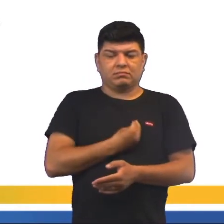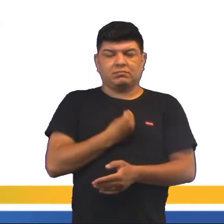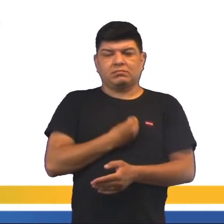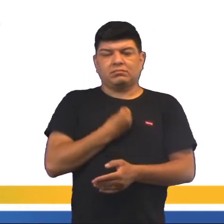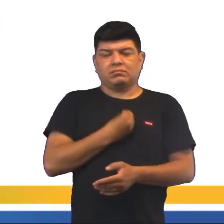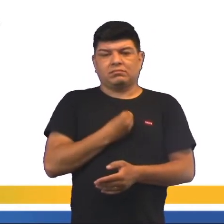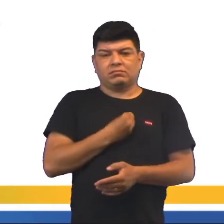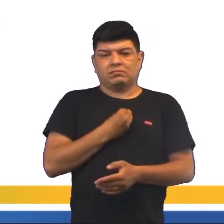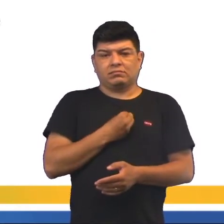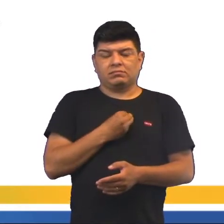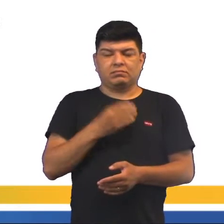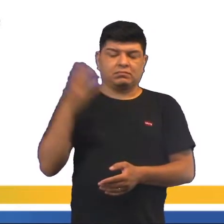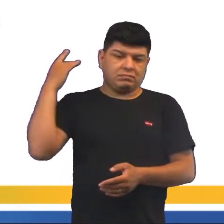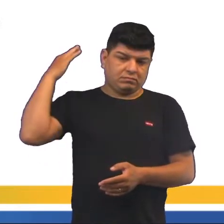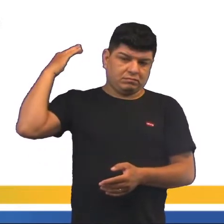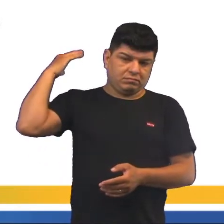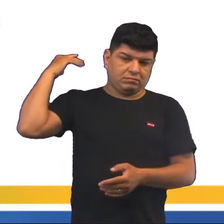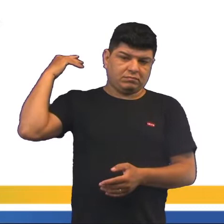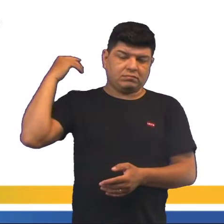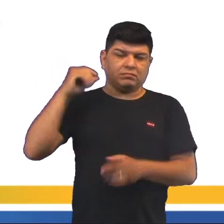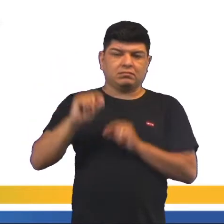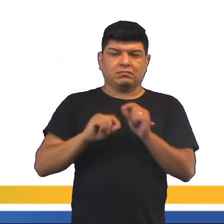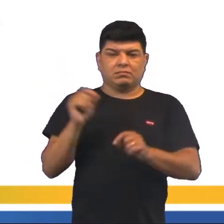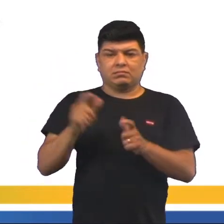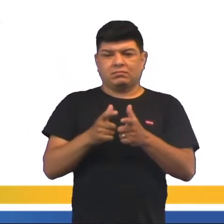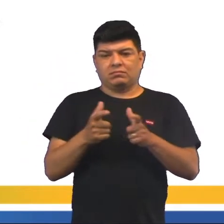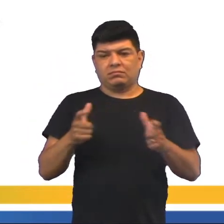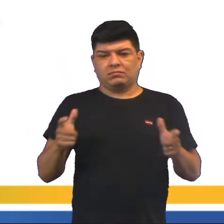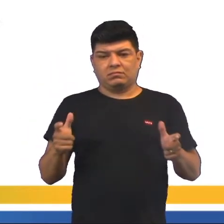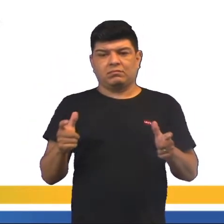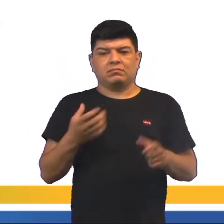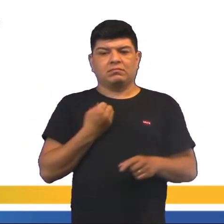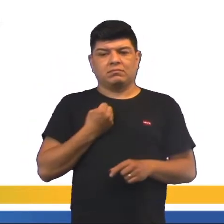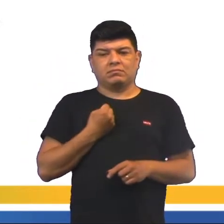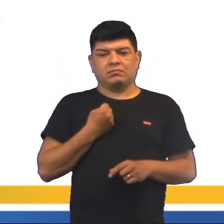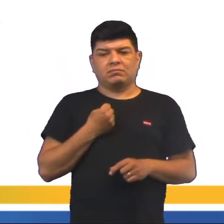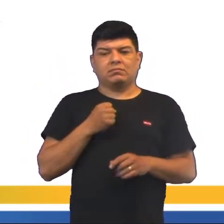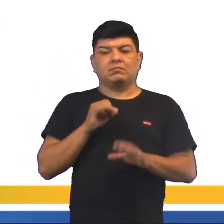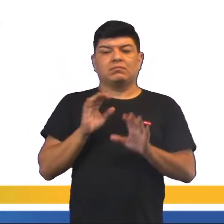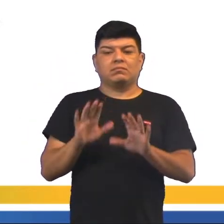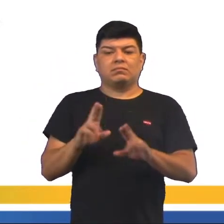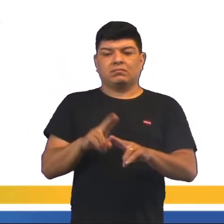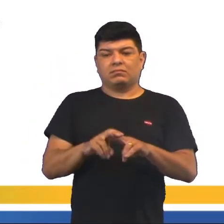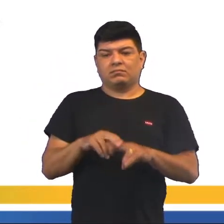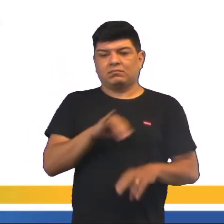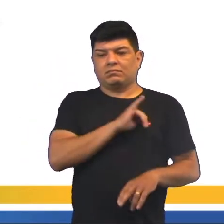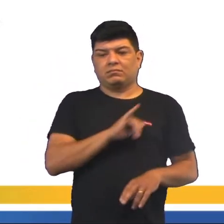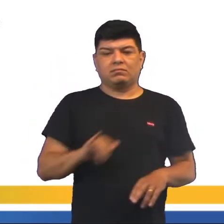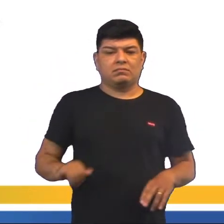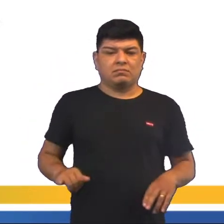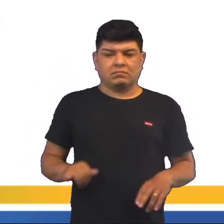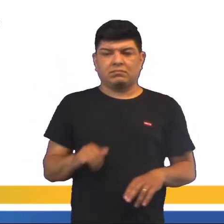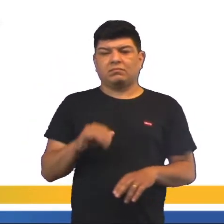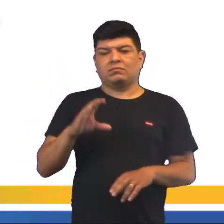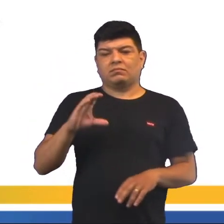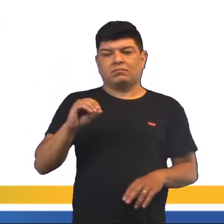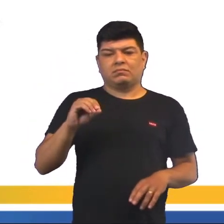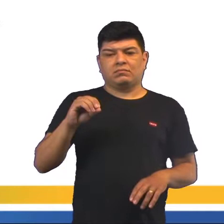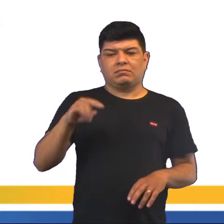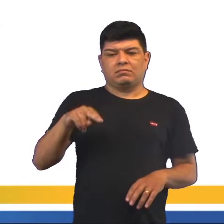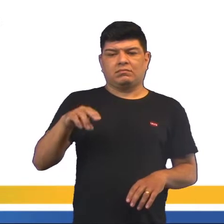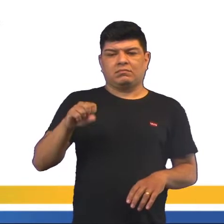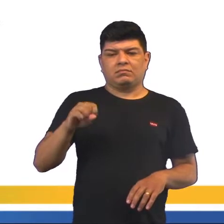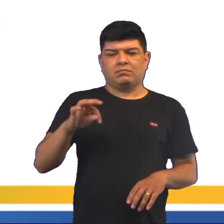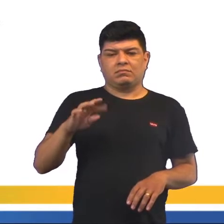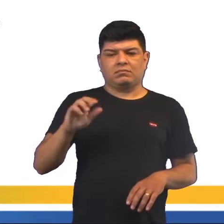domínios do Império há bastante tempo, passaram a crescer numericamente. Esse fato levou o imperador Constantino, que depois